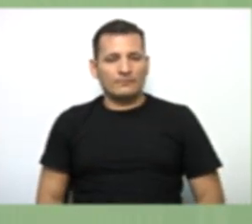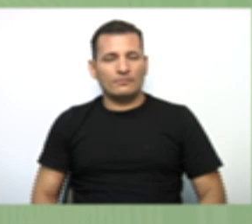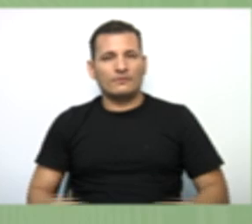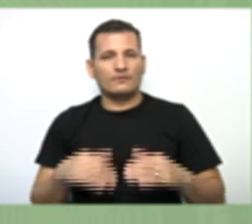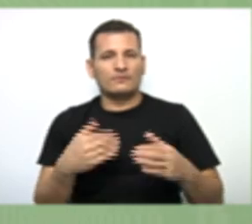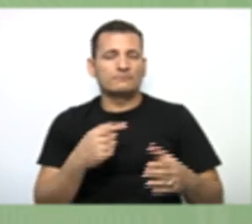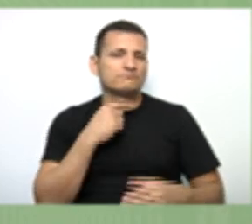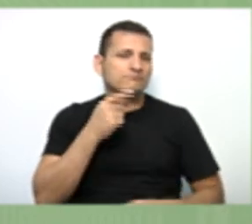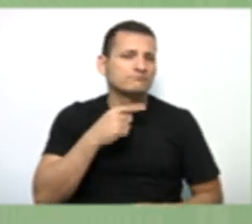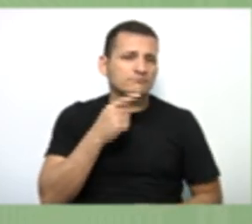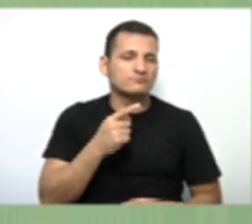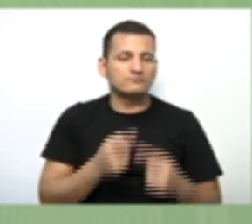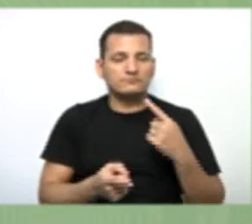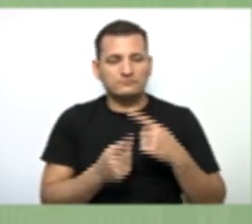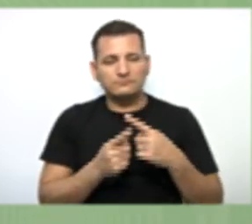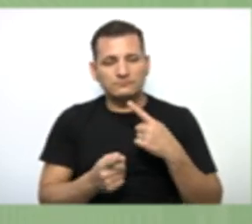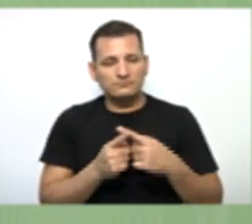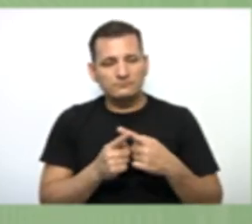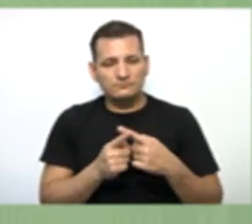Então, a grande dúvida,